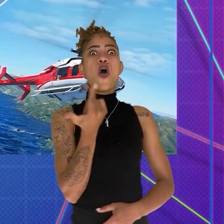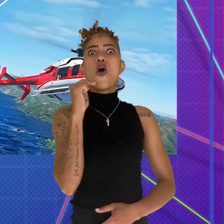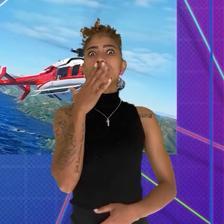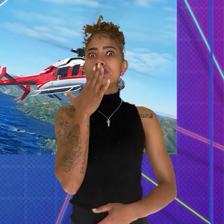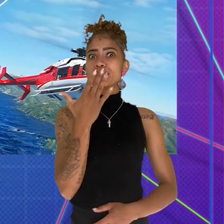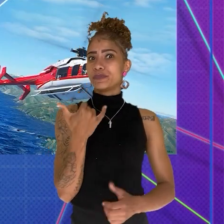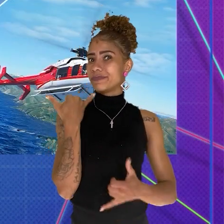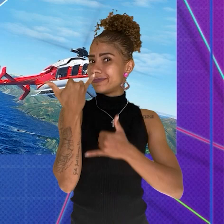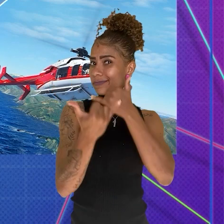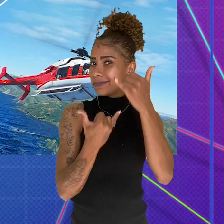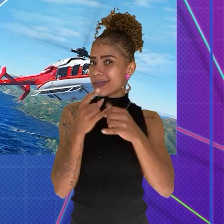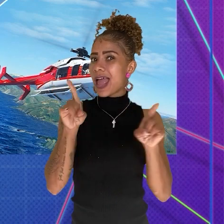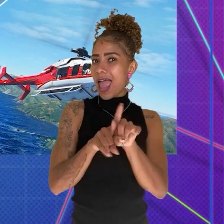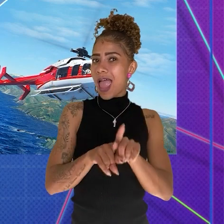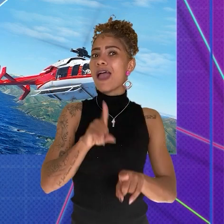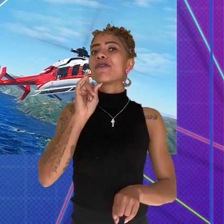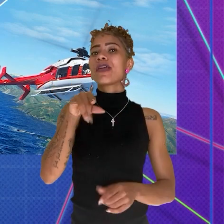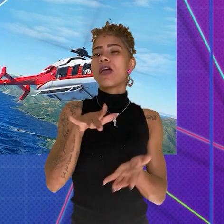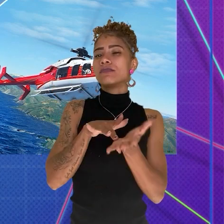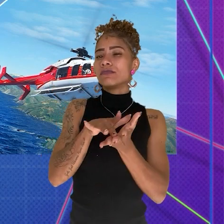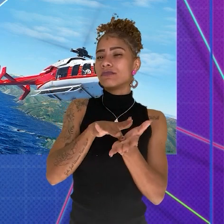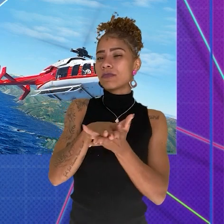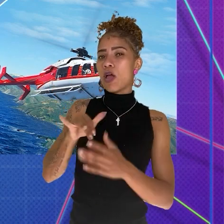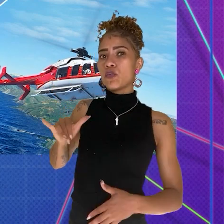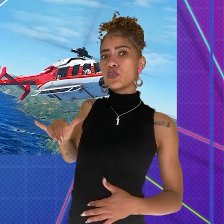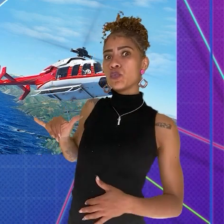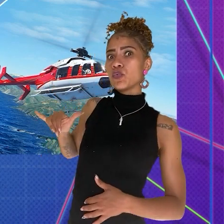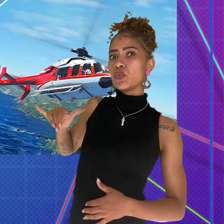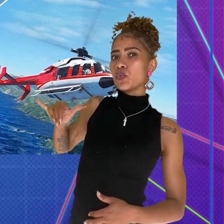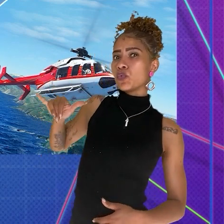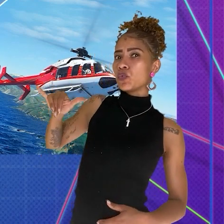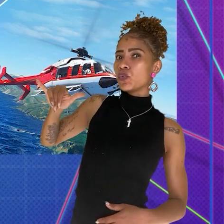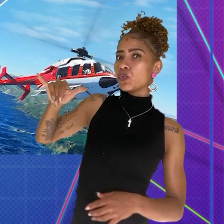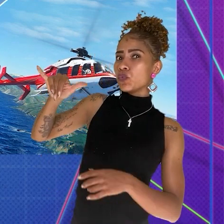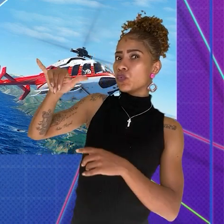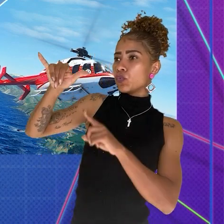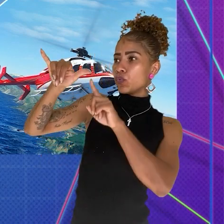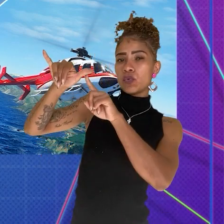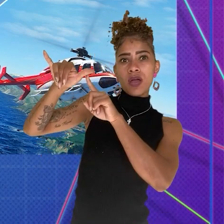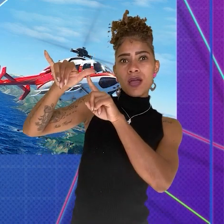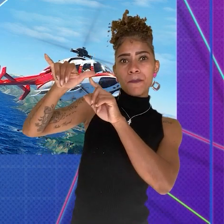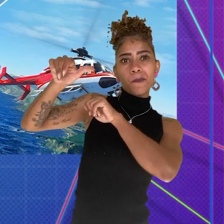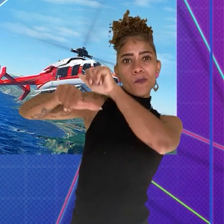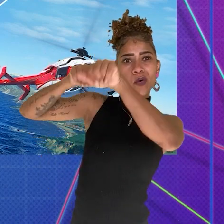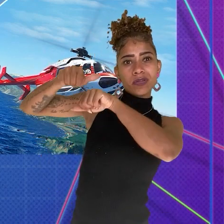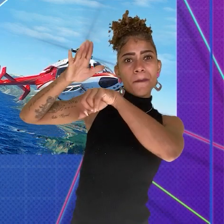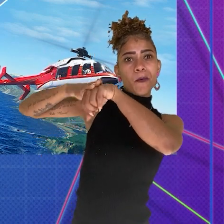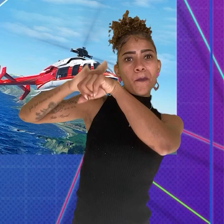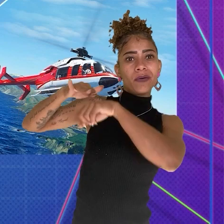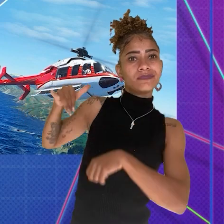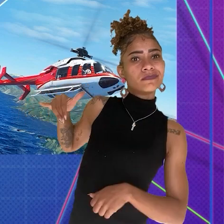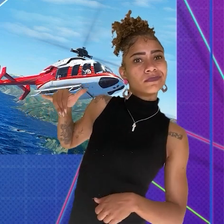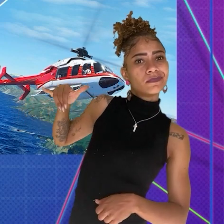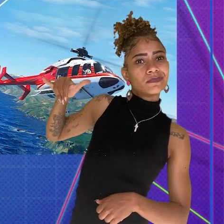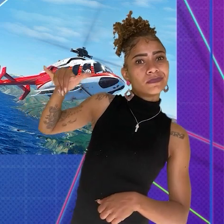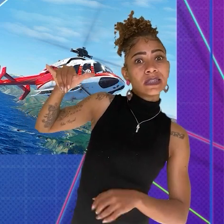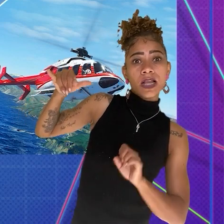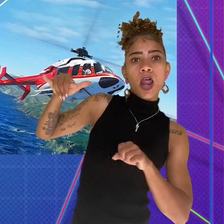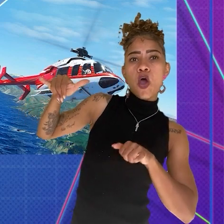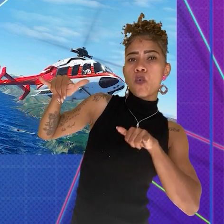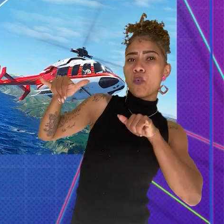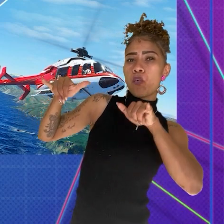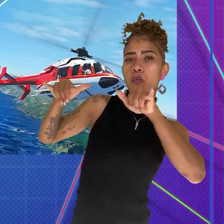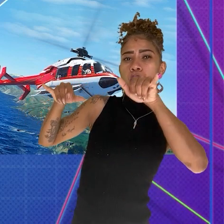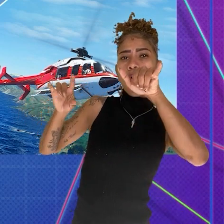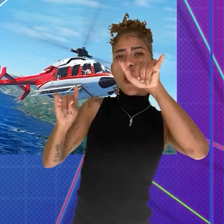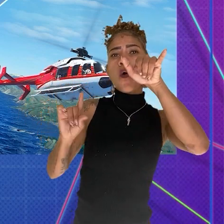Microsoft Flight Simulator. Esse jogo de simulação de voo utiliza a modulação sonora para simular a mudança de altitude do avião. À medida que o